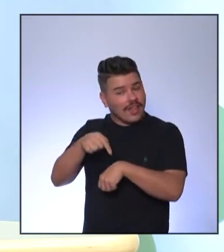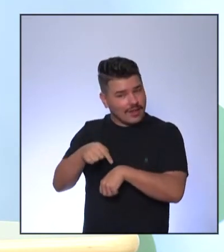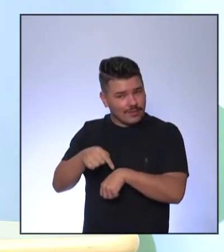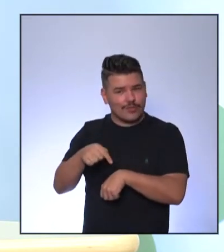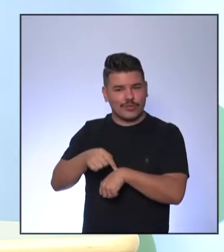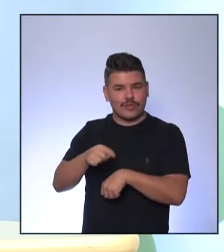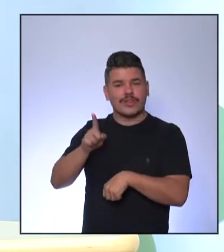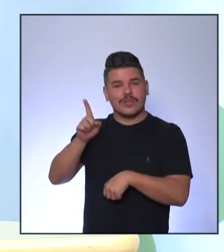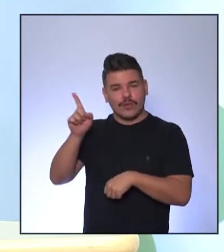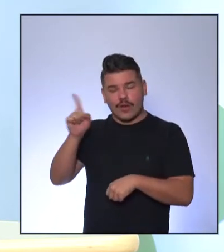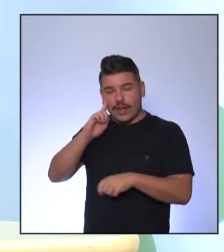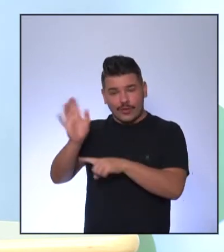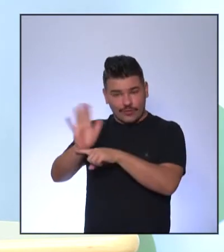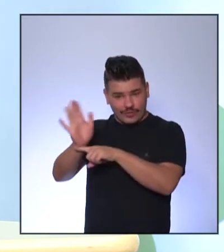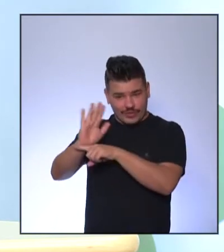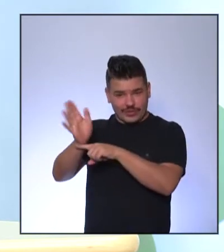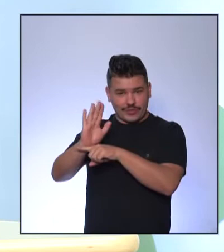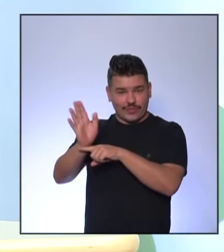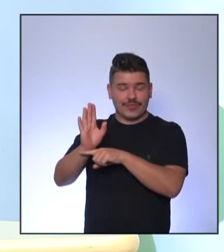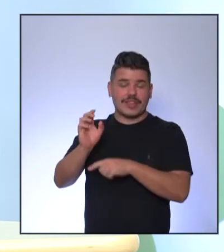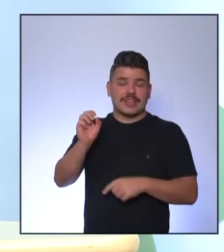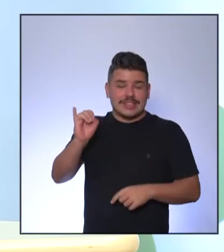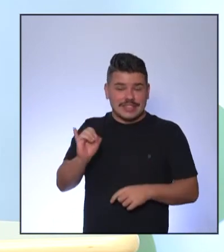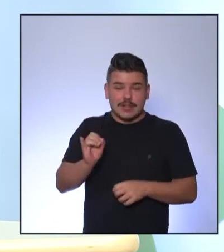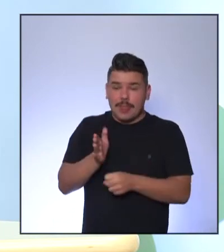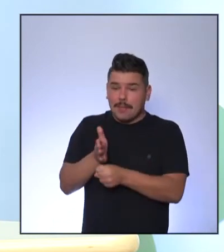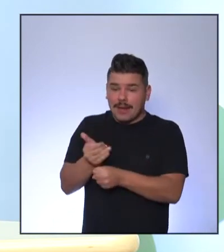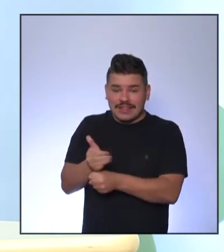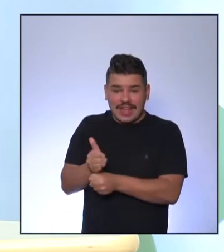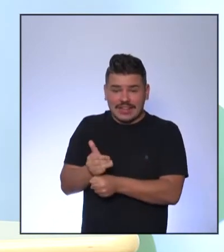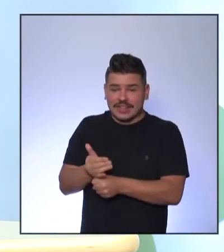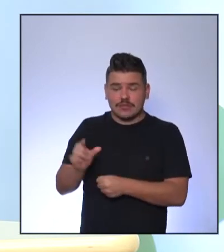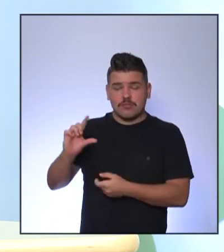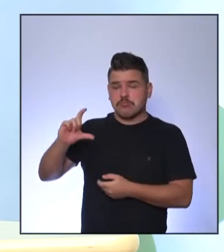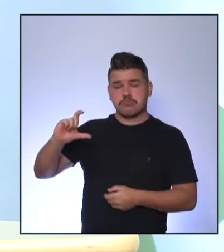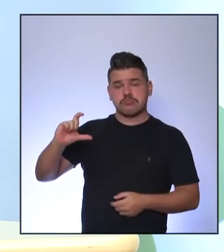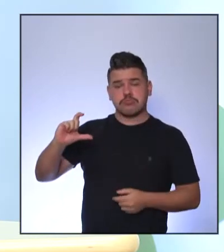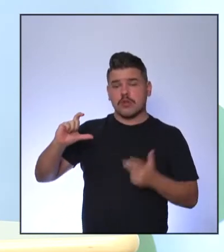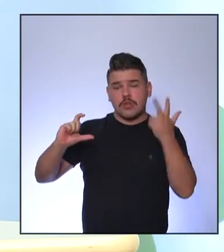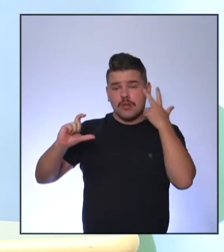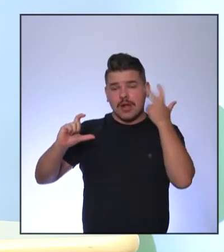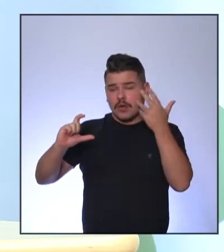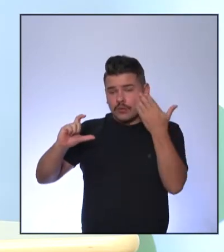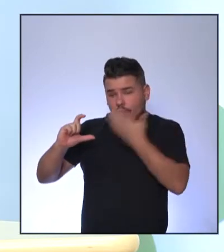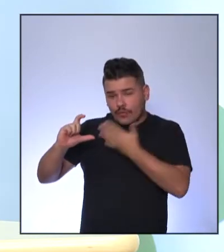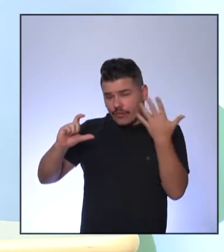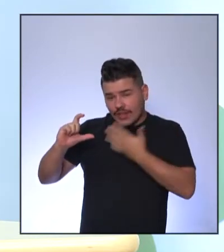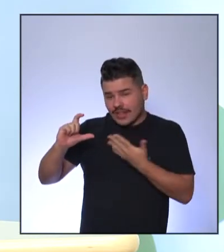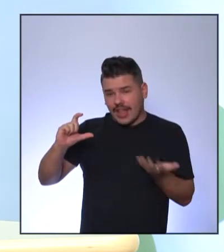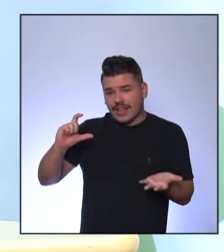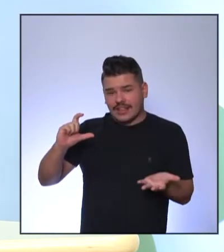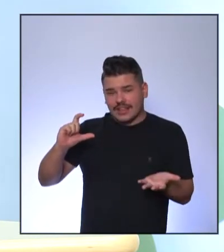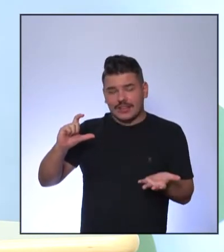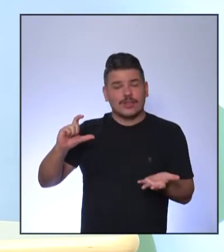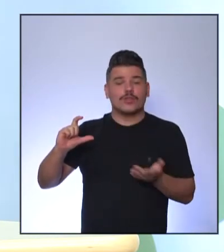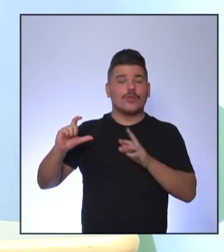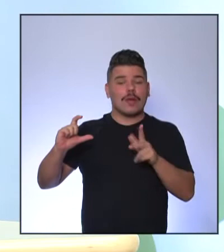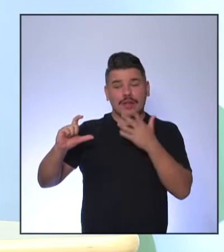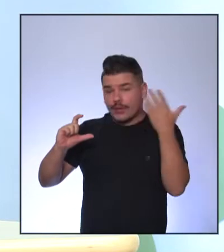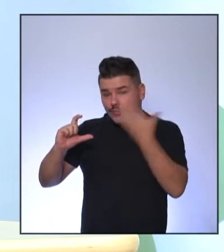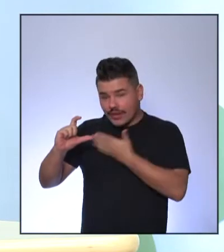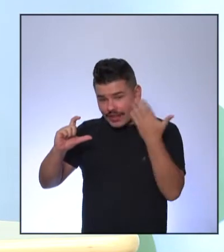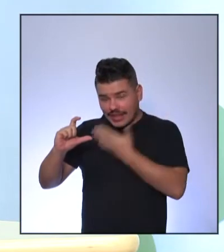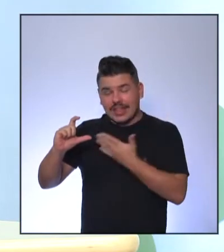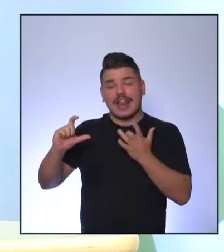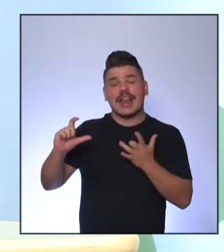acabei corrigindo, porque quando não tem a batata, tá só lá o peróxido de hidrogênio, a gente não vê nada. Mas não é porque a gente não vê nada que não